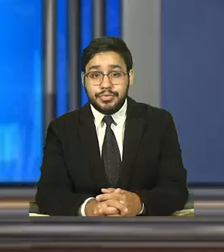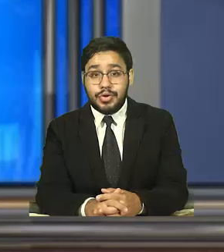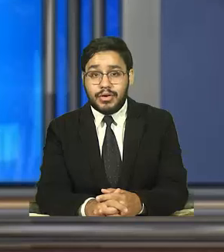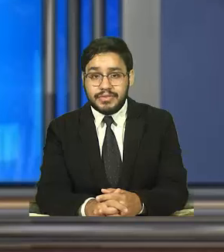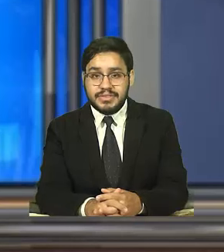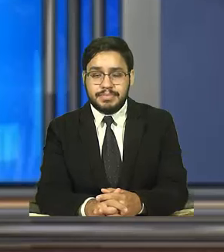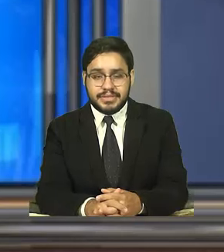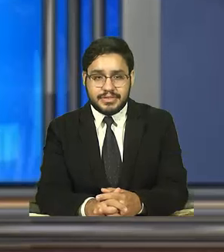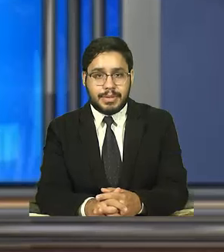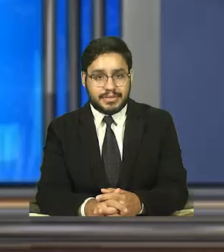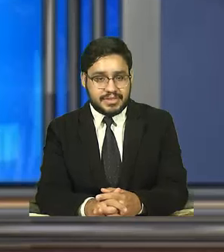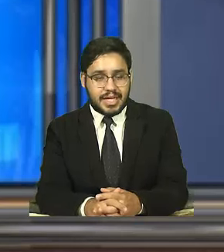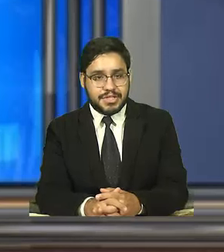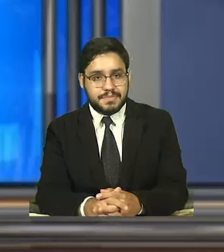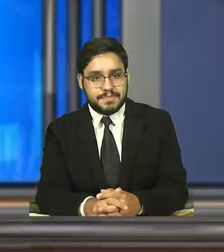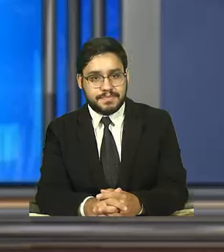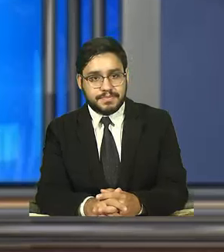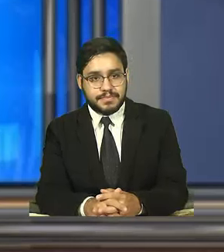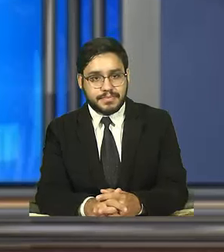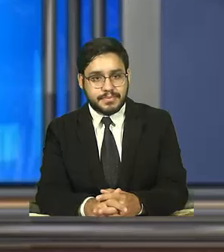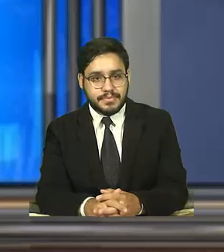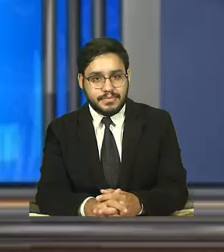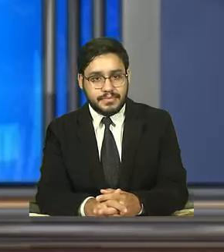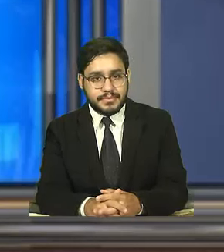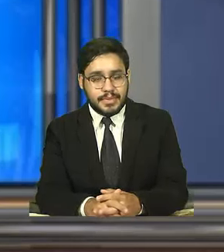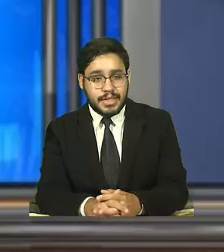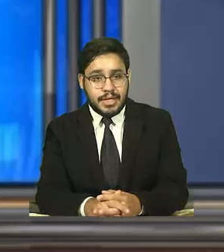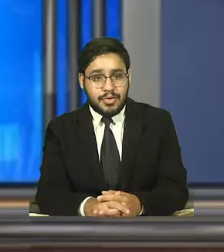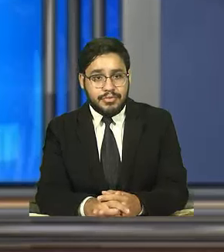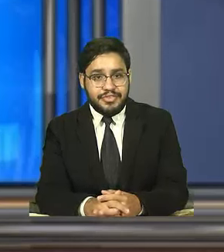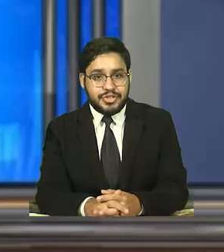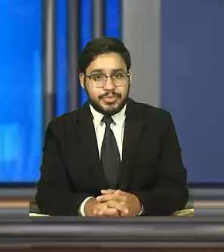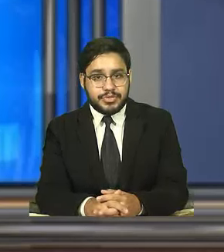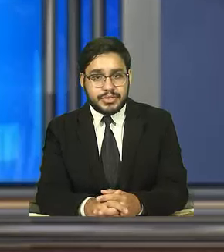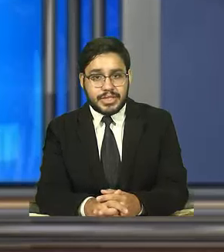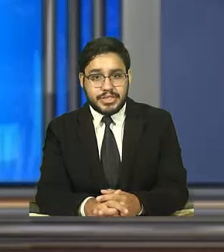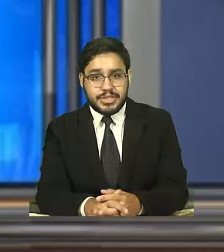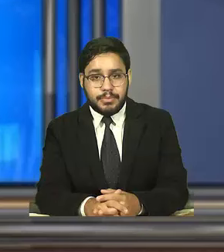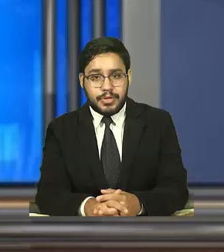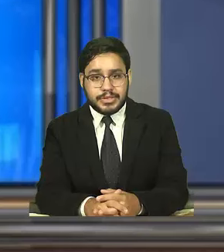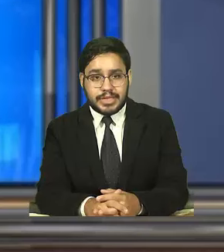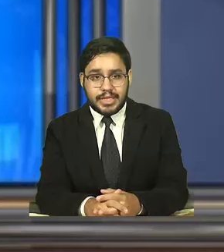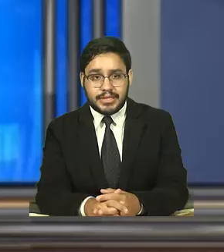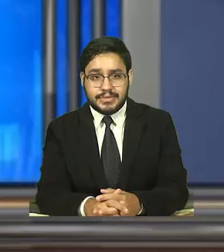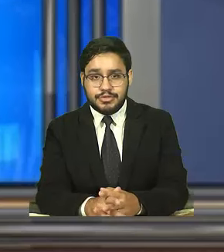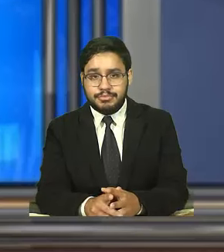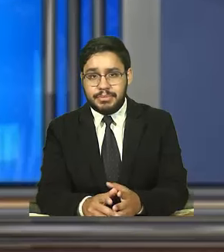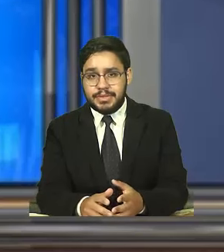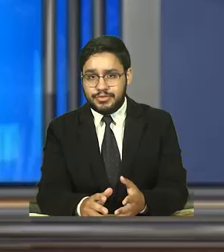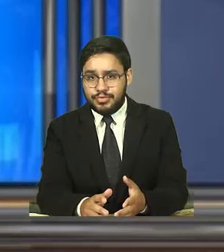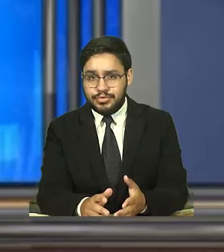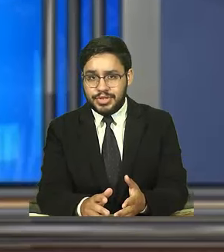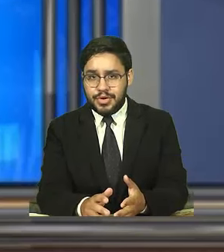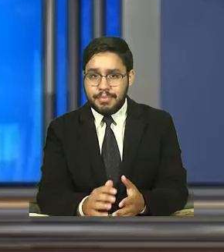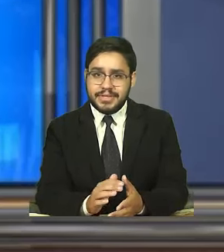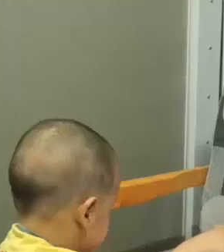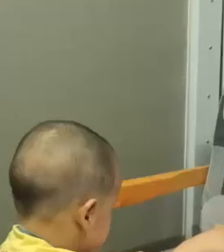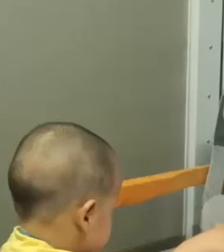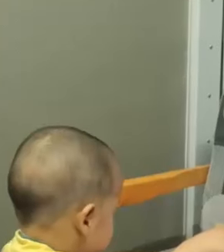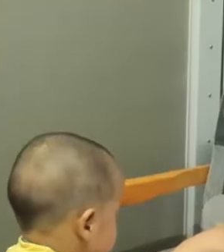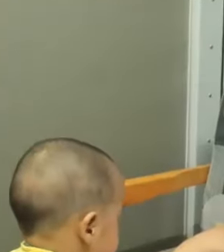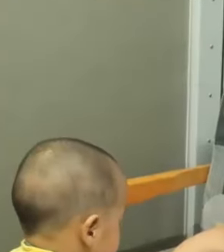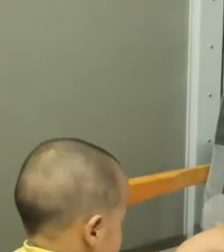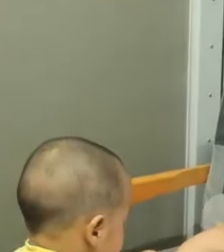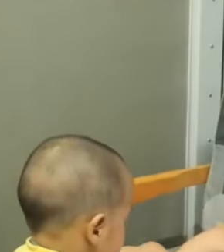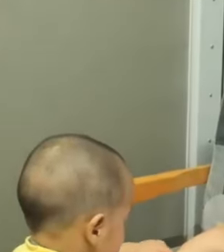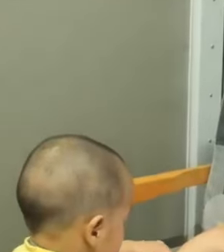atraiu novas empresas para a cidade um vídeo emocionante mostra a reação de um bebê surdo que começa a